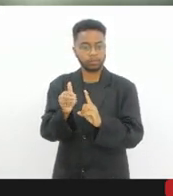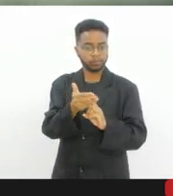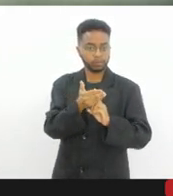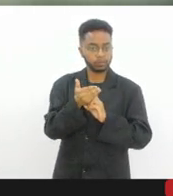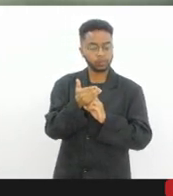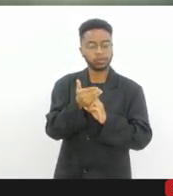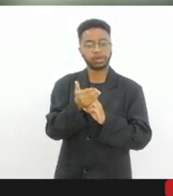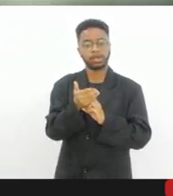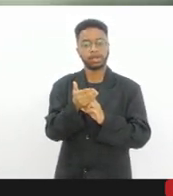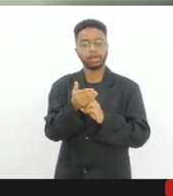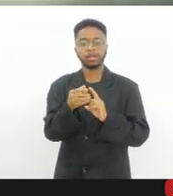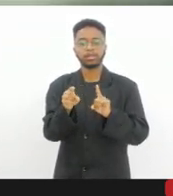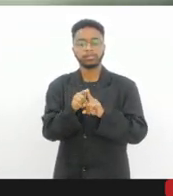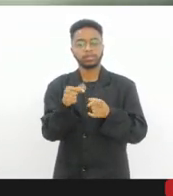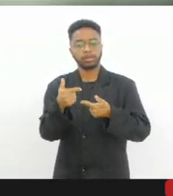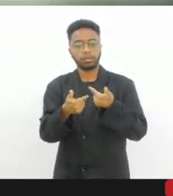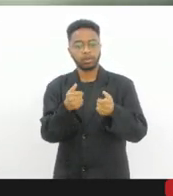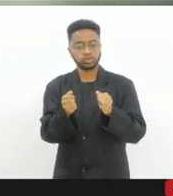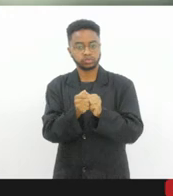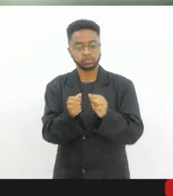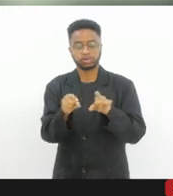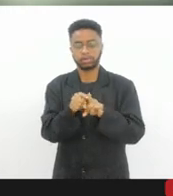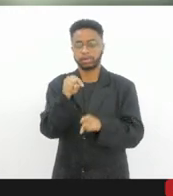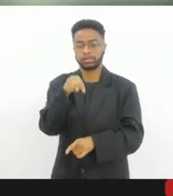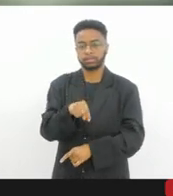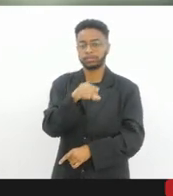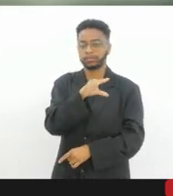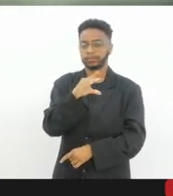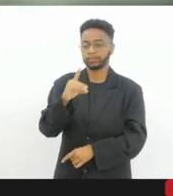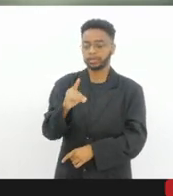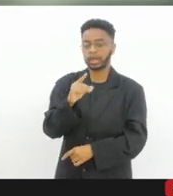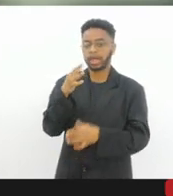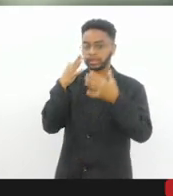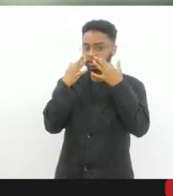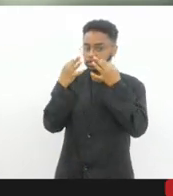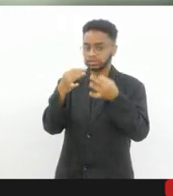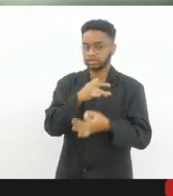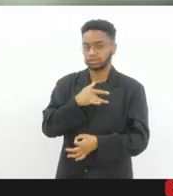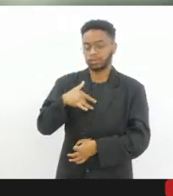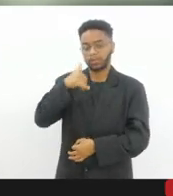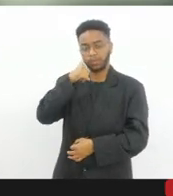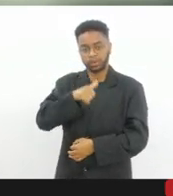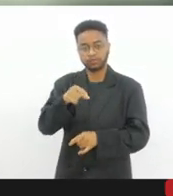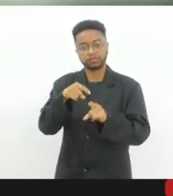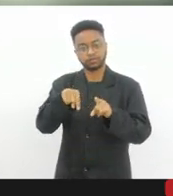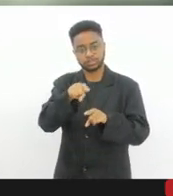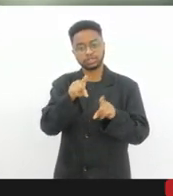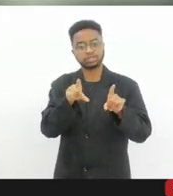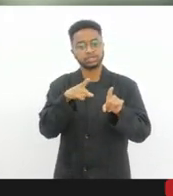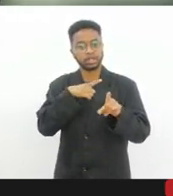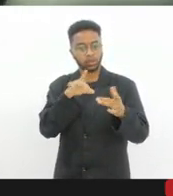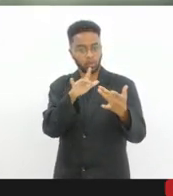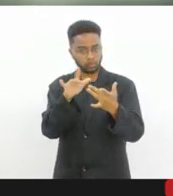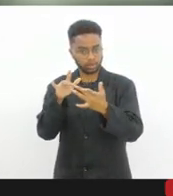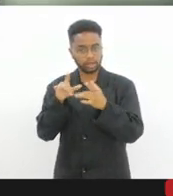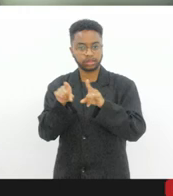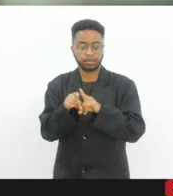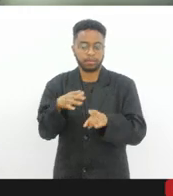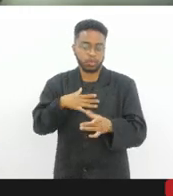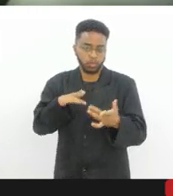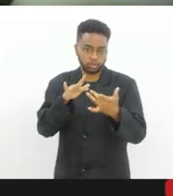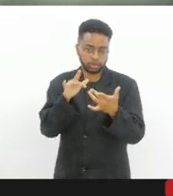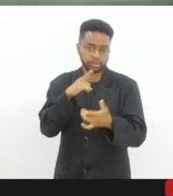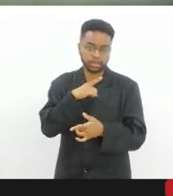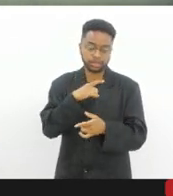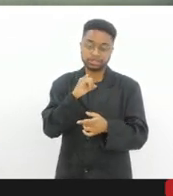trabalho. A gente está aqui também na Coordenação de Atenção à Saúde da Mulher. Vocês têm os contatos daqui, têm os meus contatos. Para o que